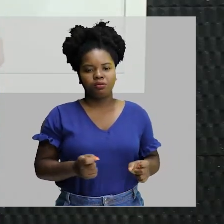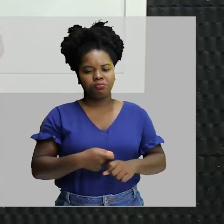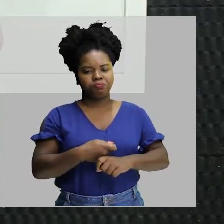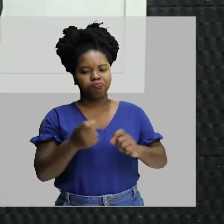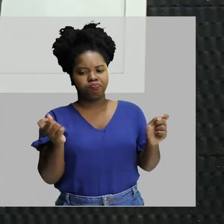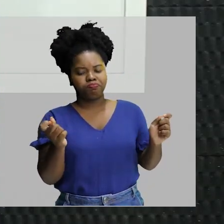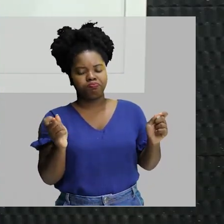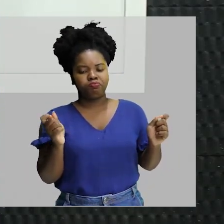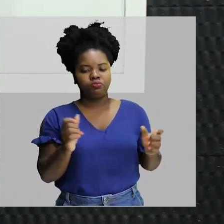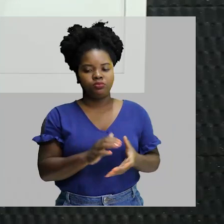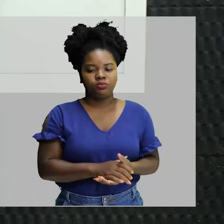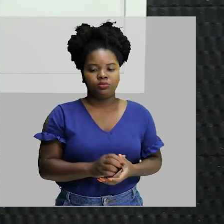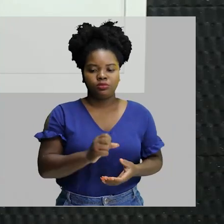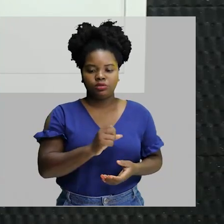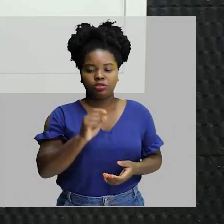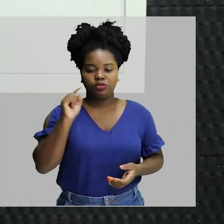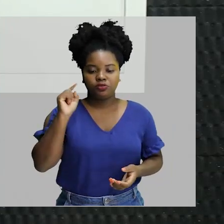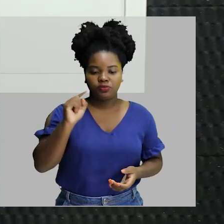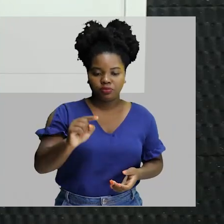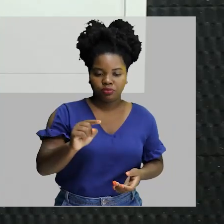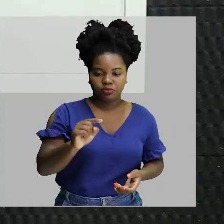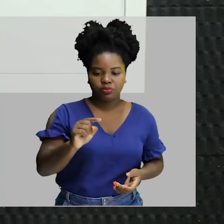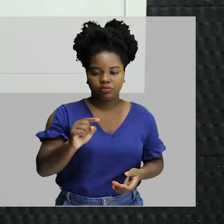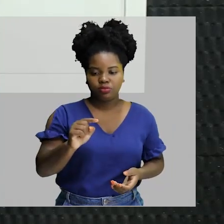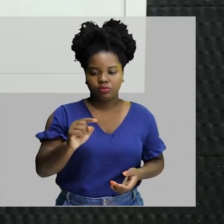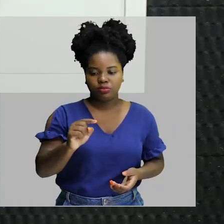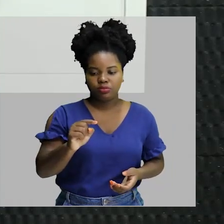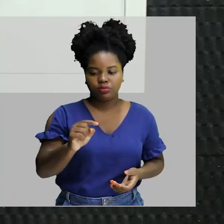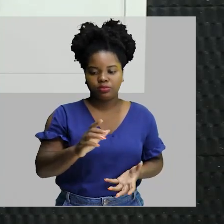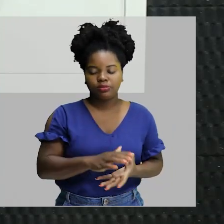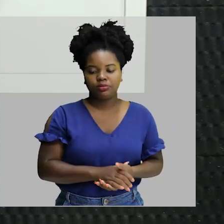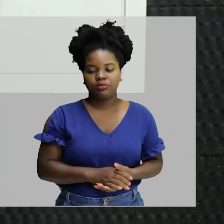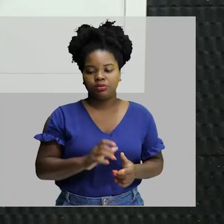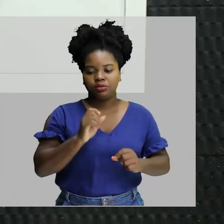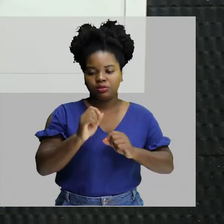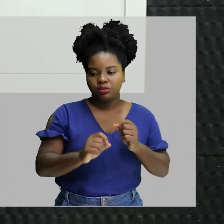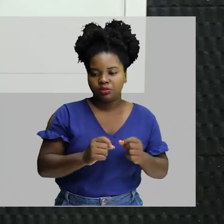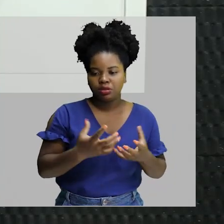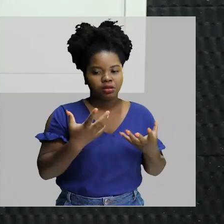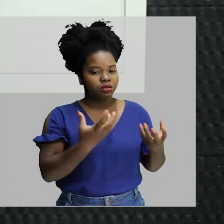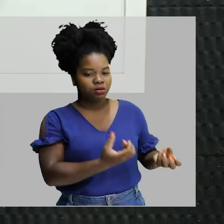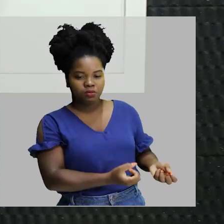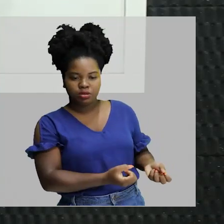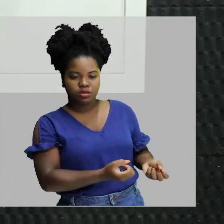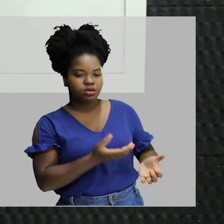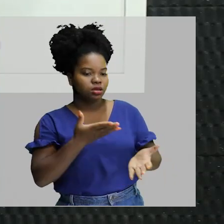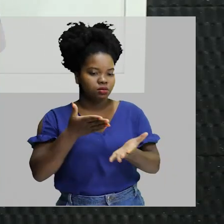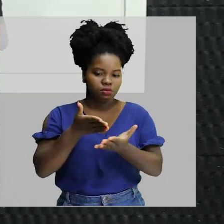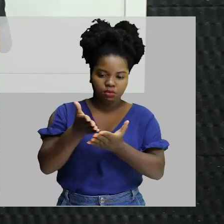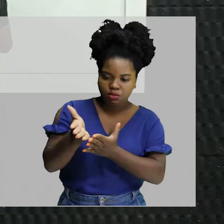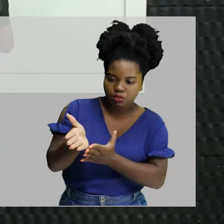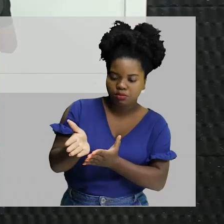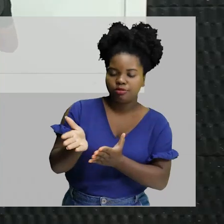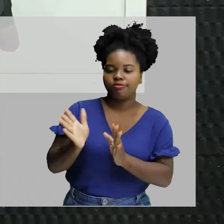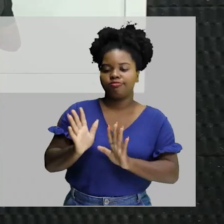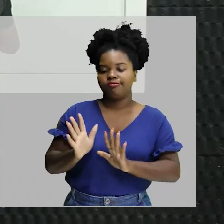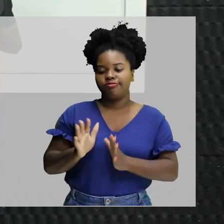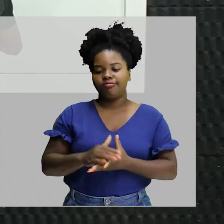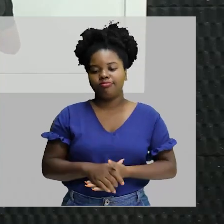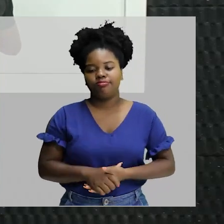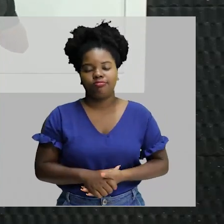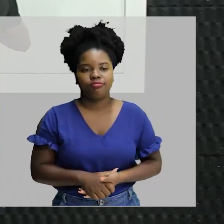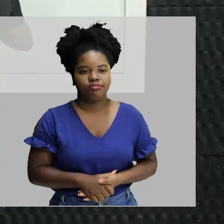você escapar ao destino. A impossibilidade